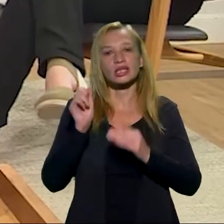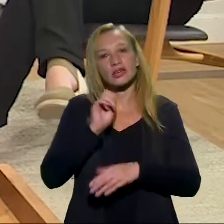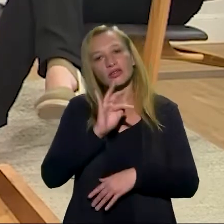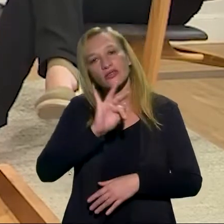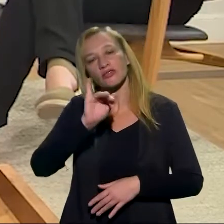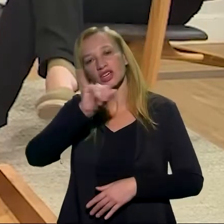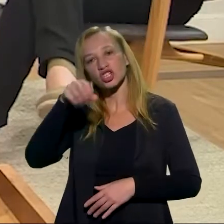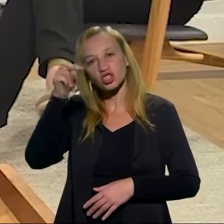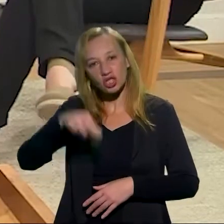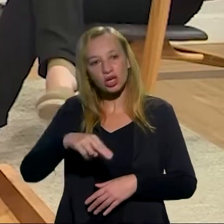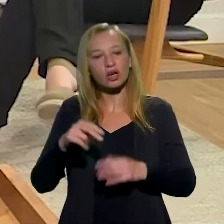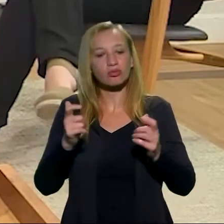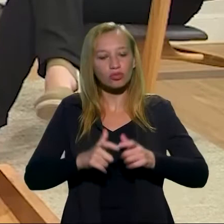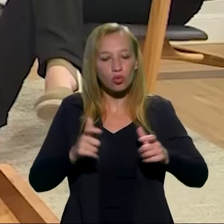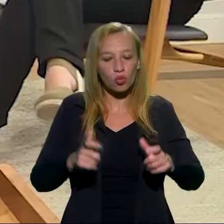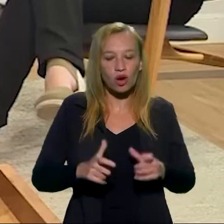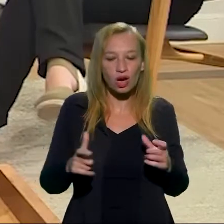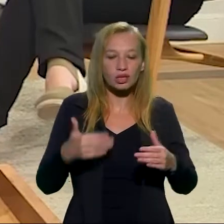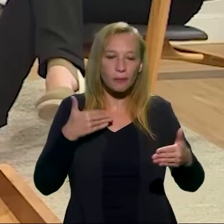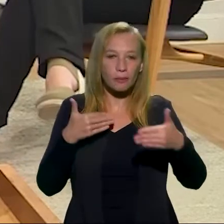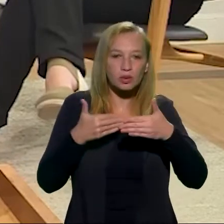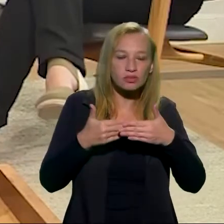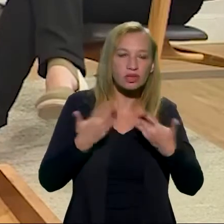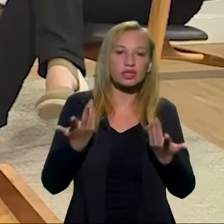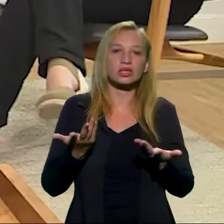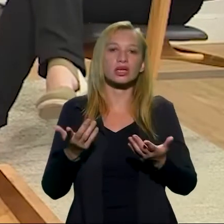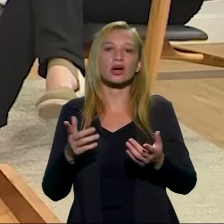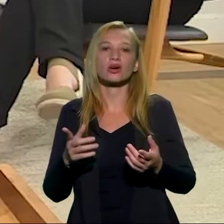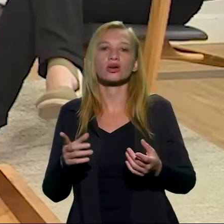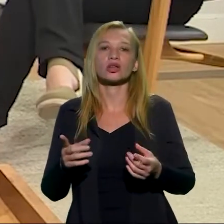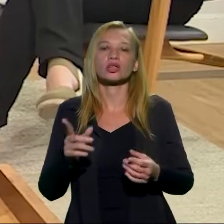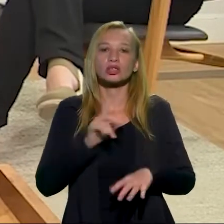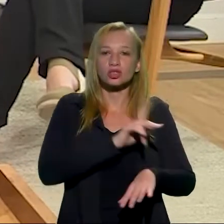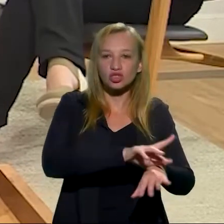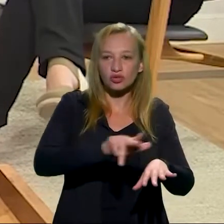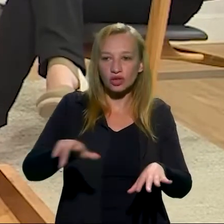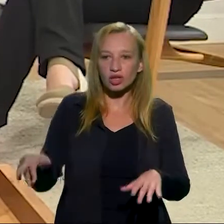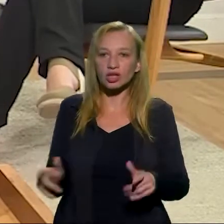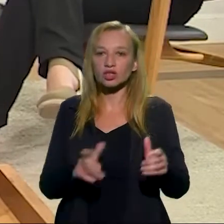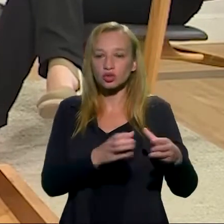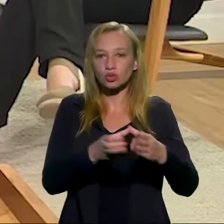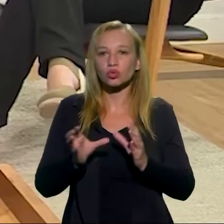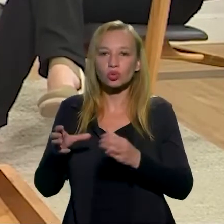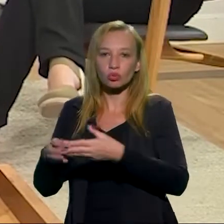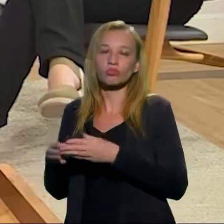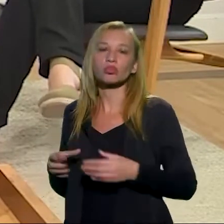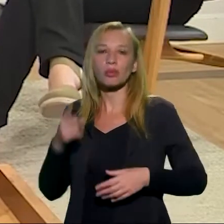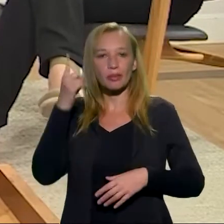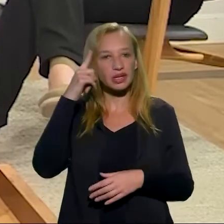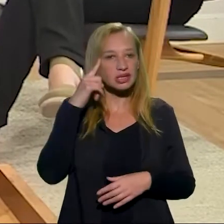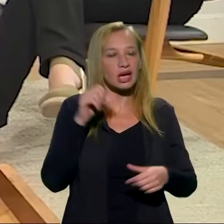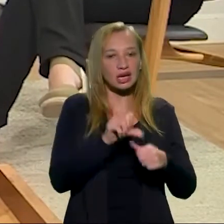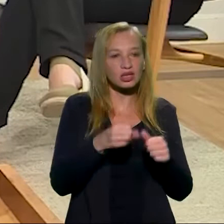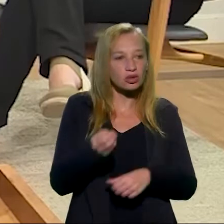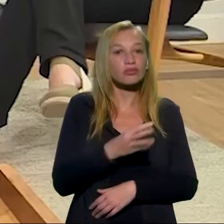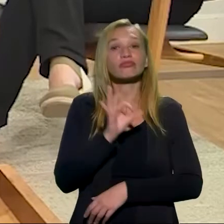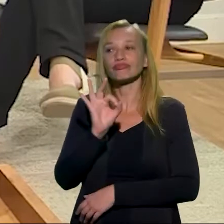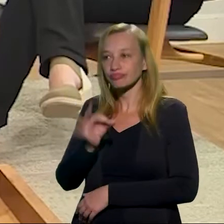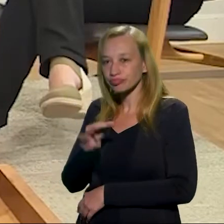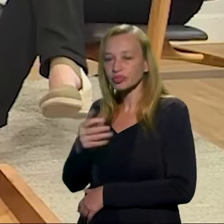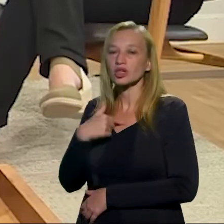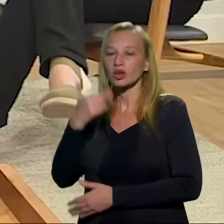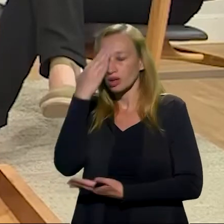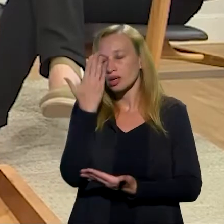hoje, que é a Casa Firjan, é um pouco esse espaço de aproximação entre esses diferentes perfis para pensar em